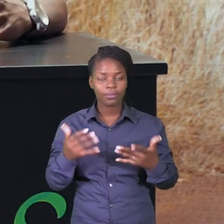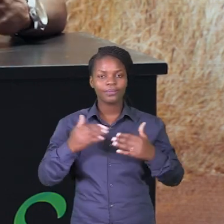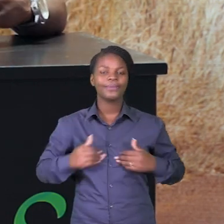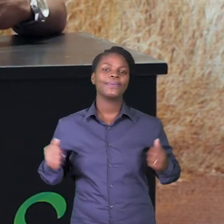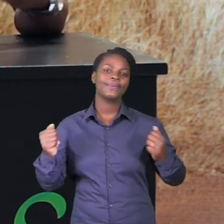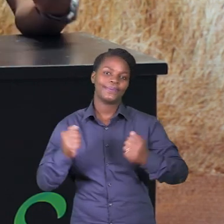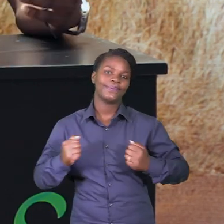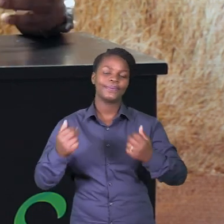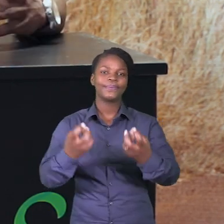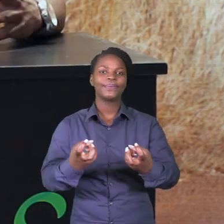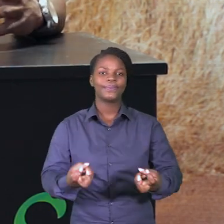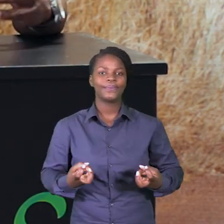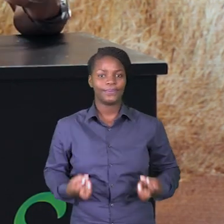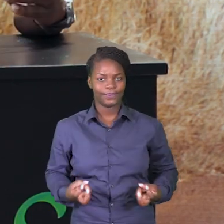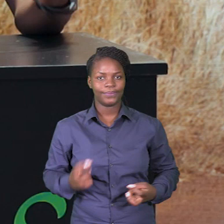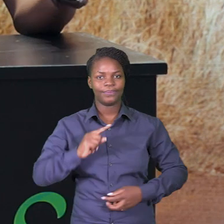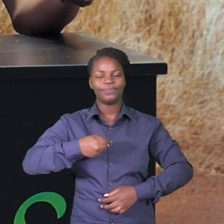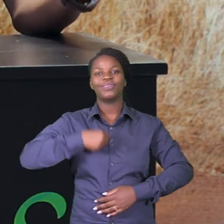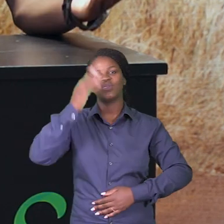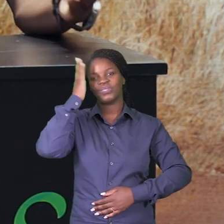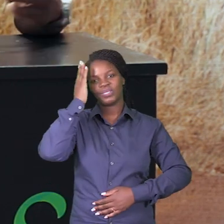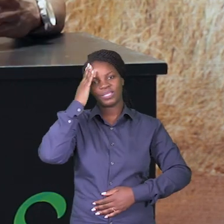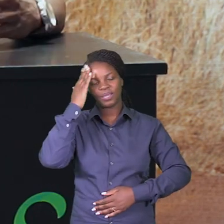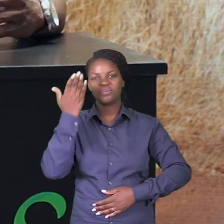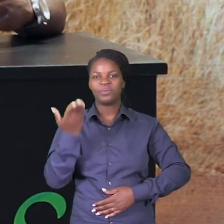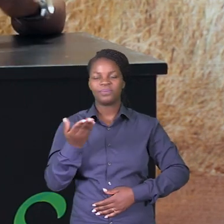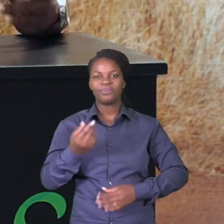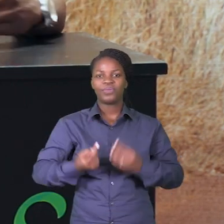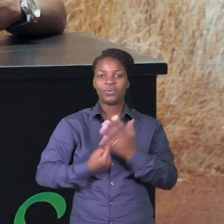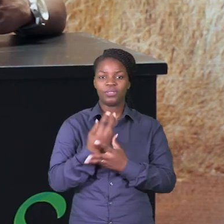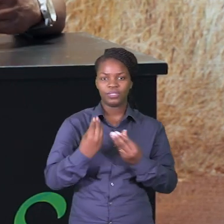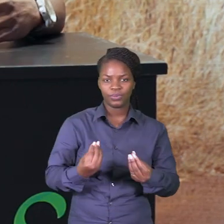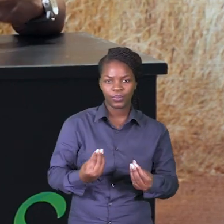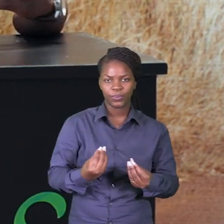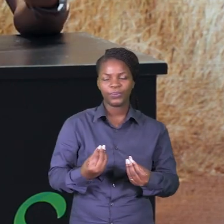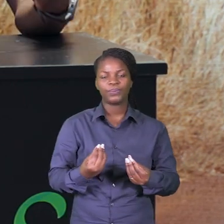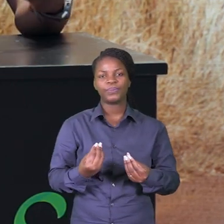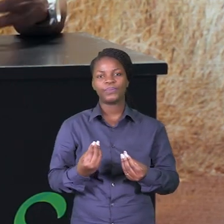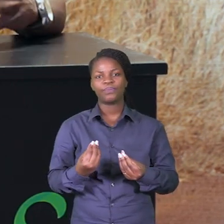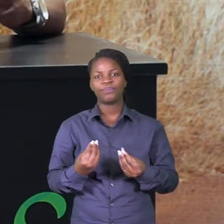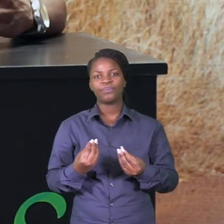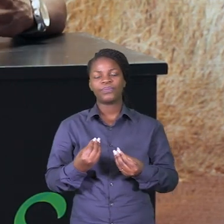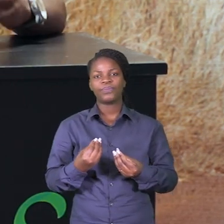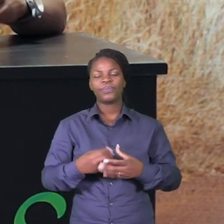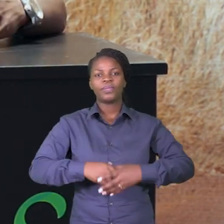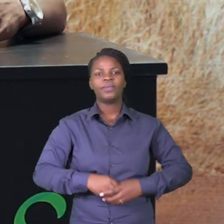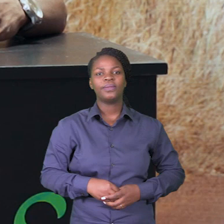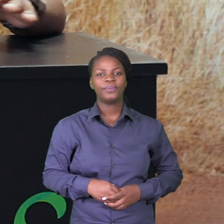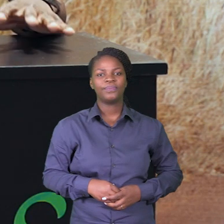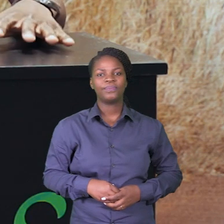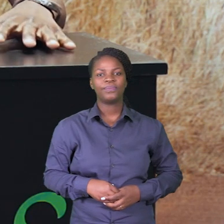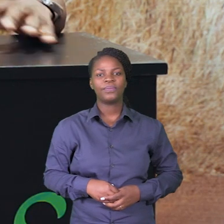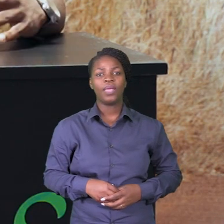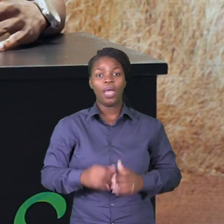e entendemos que existe lá o fluxo que deve ser quer de entrada quer de segmento dos casos ligados a denúncia de assé sexuais na